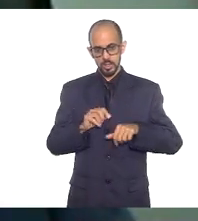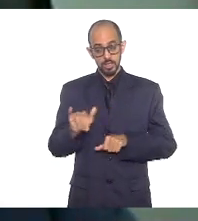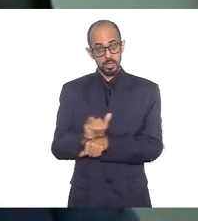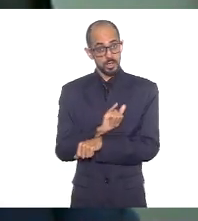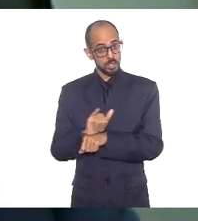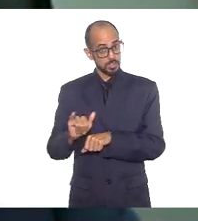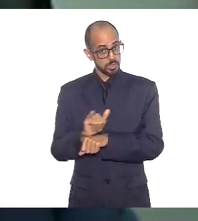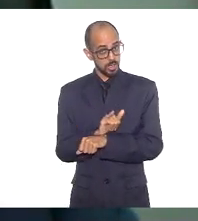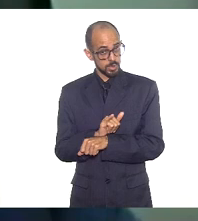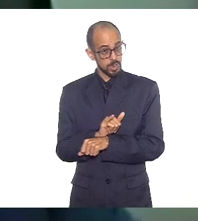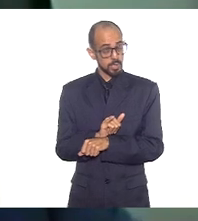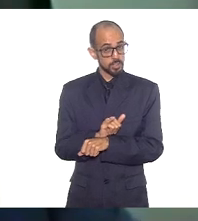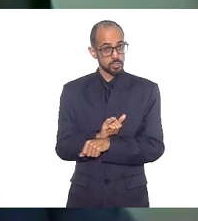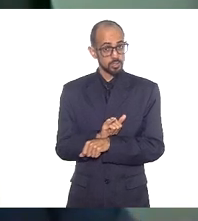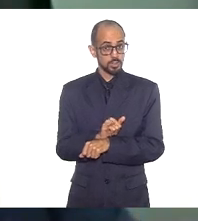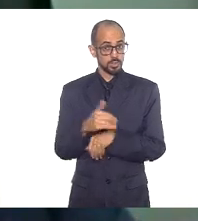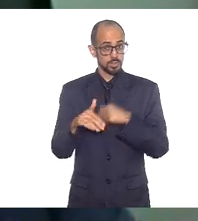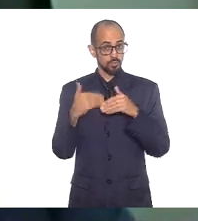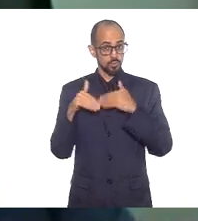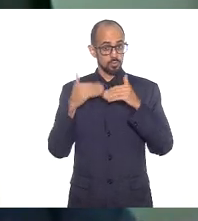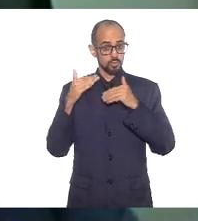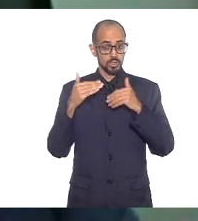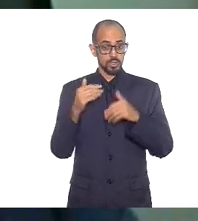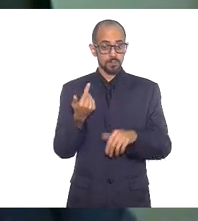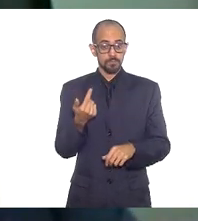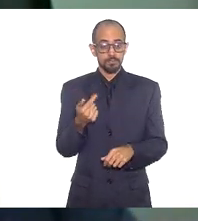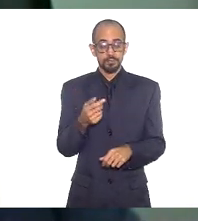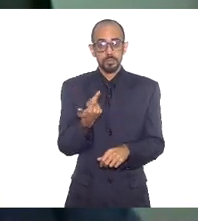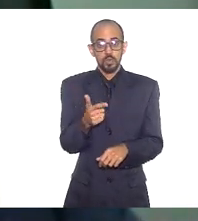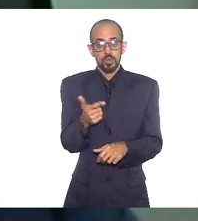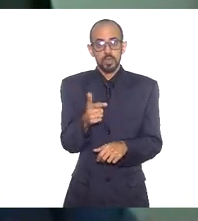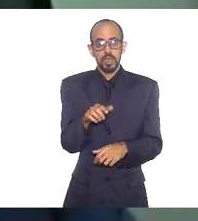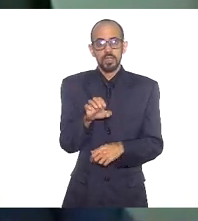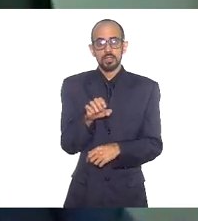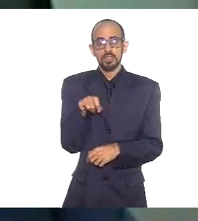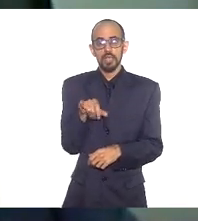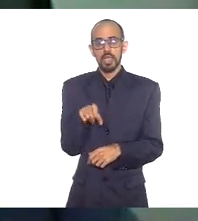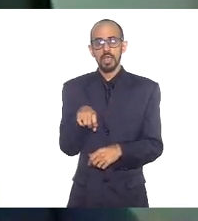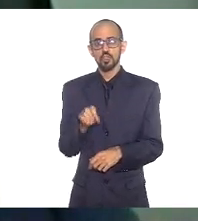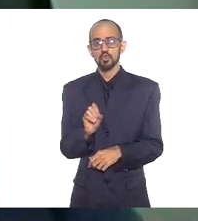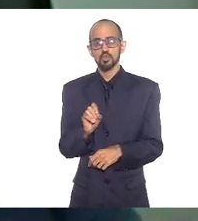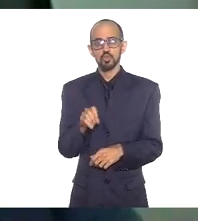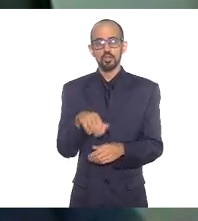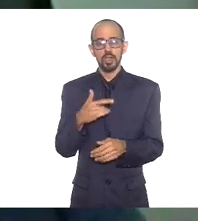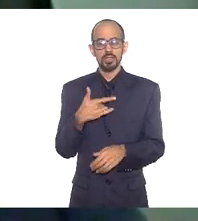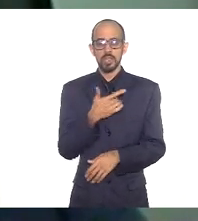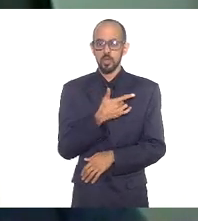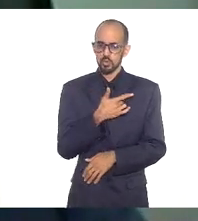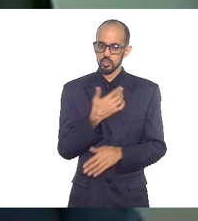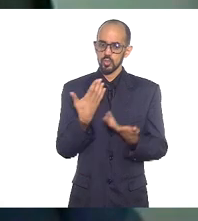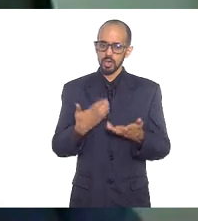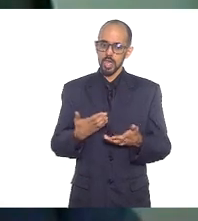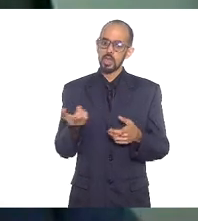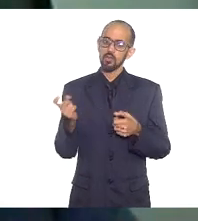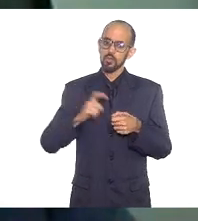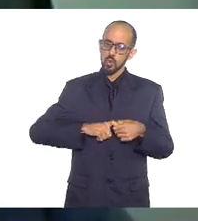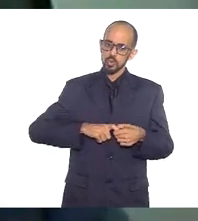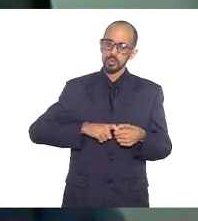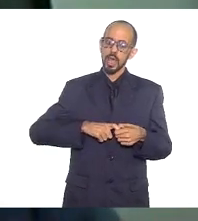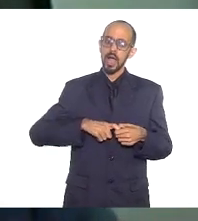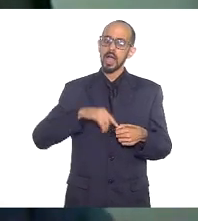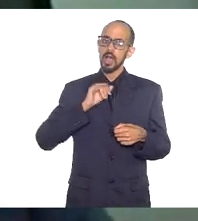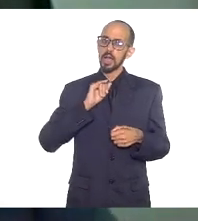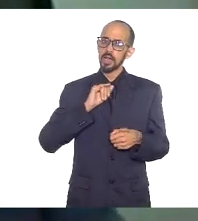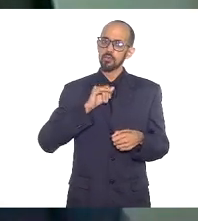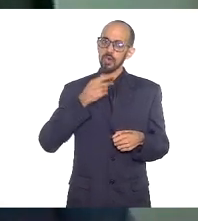elaborado não haverá a criação do eixo estratégico da saúde. Eu quero voltar a lamentar, nós